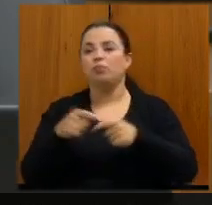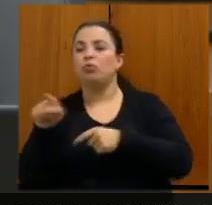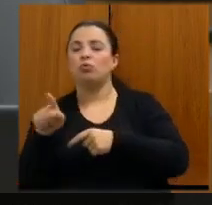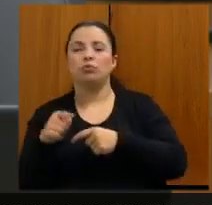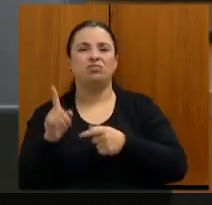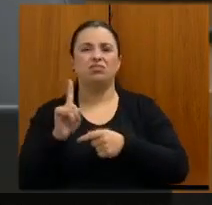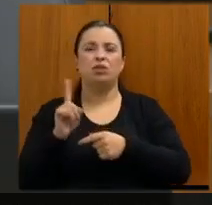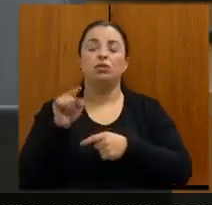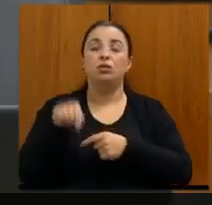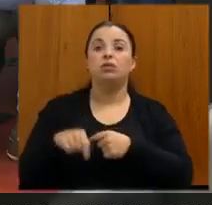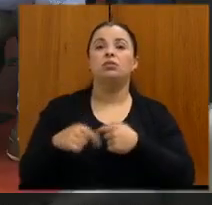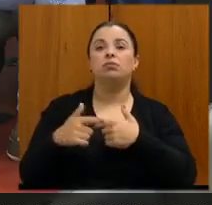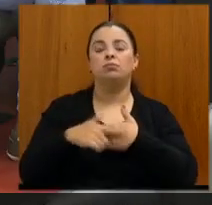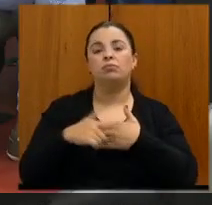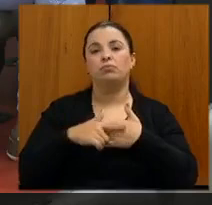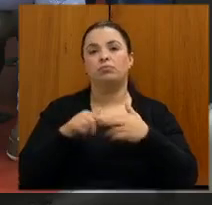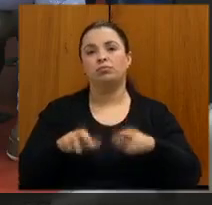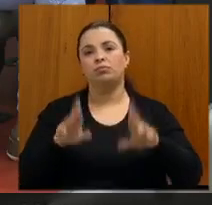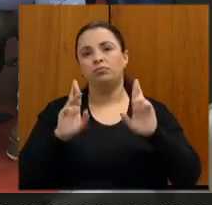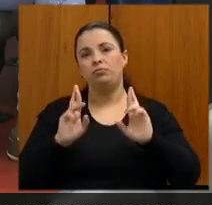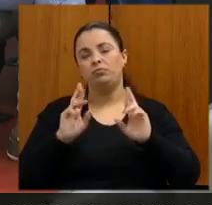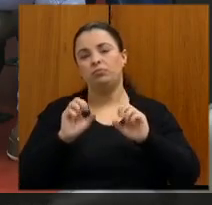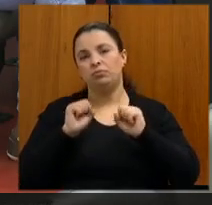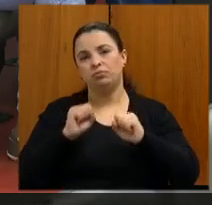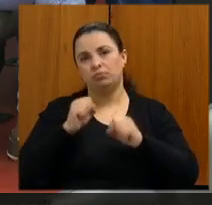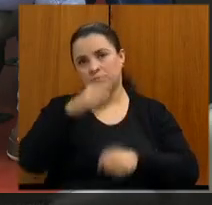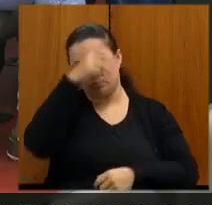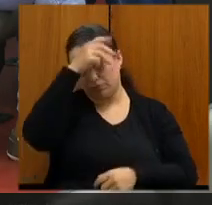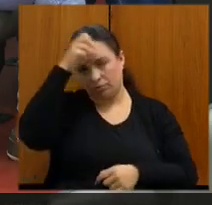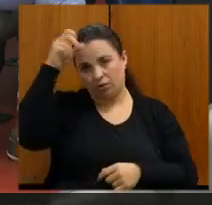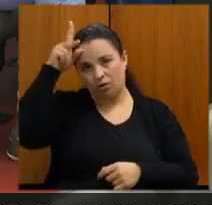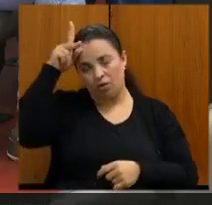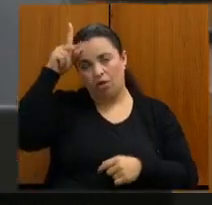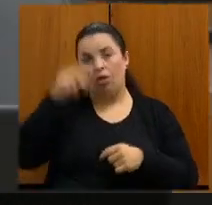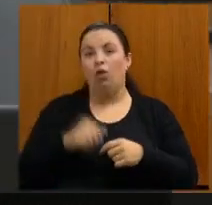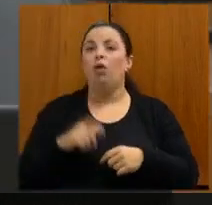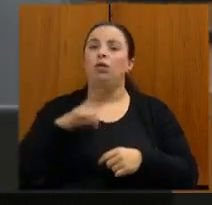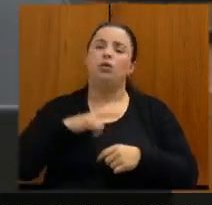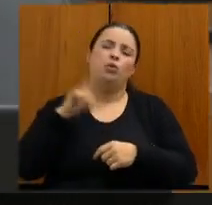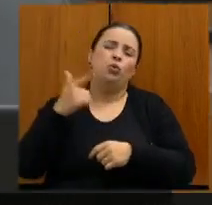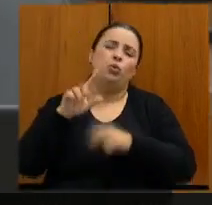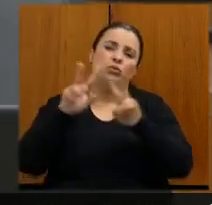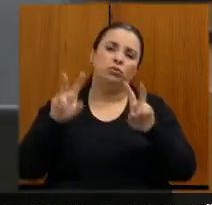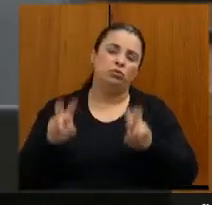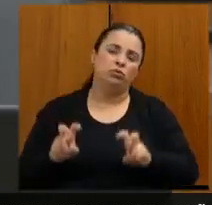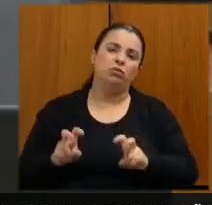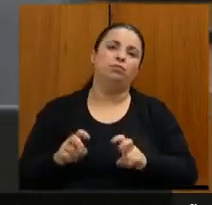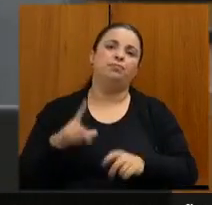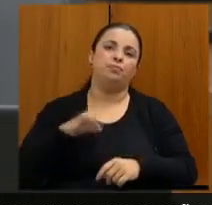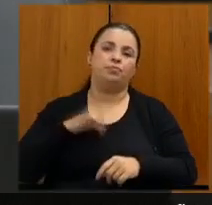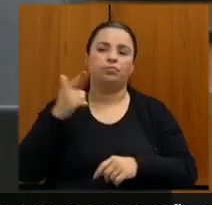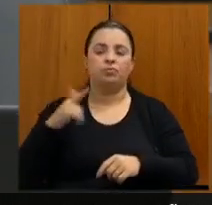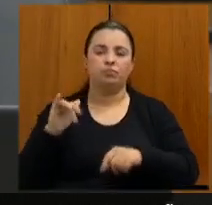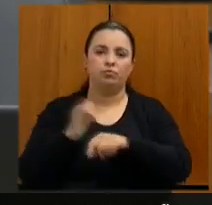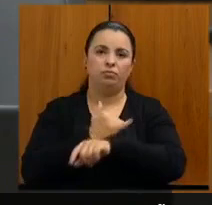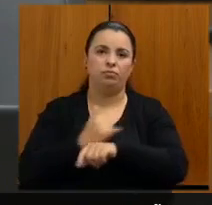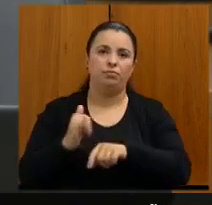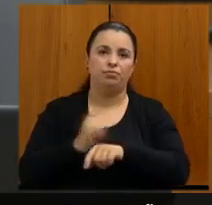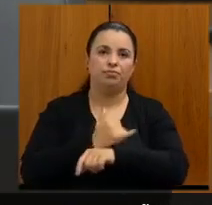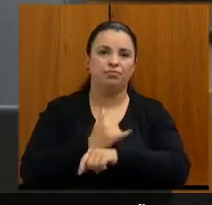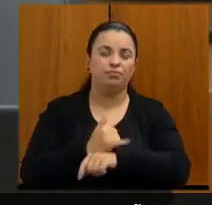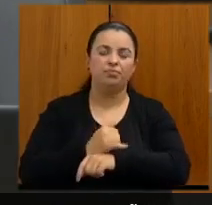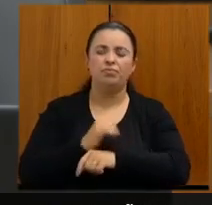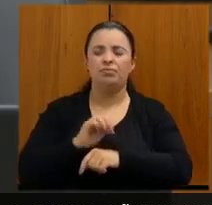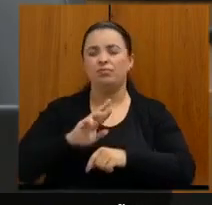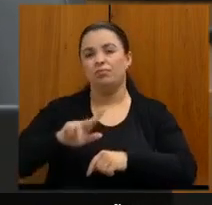municipal claro que aí tem outras questões aí a outras questões a gente encaminha de outras formas que você já conhece mas não é